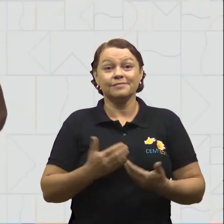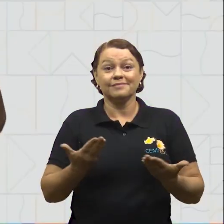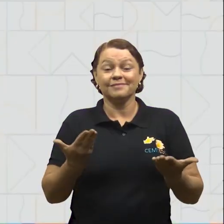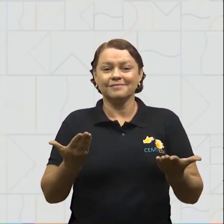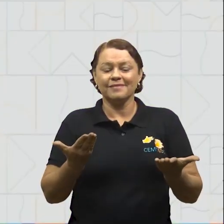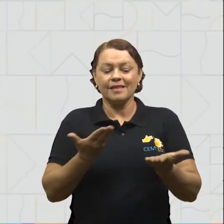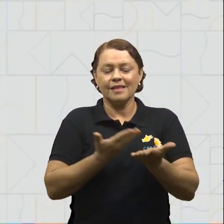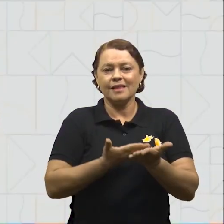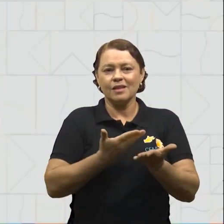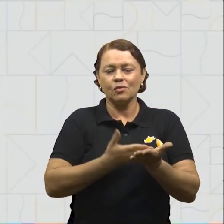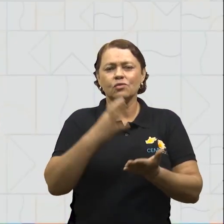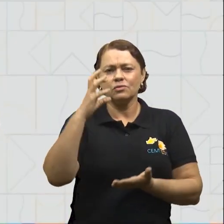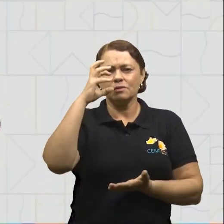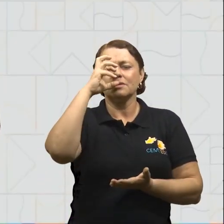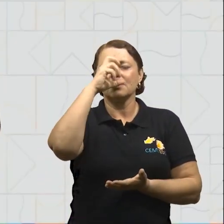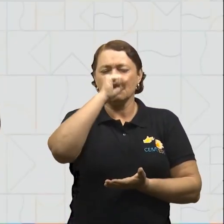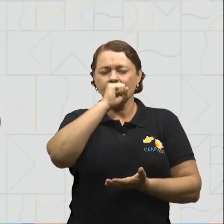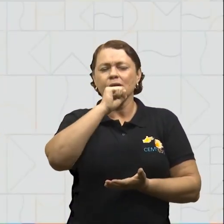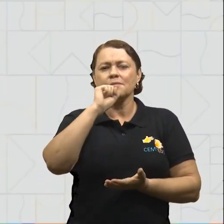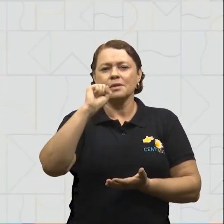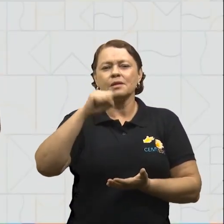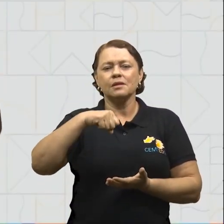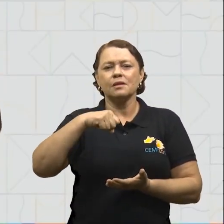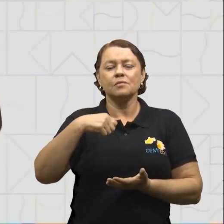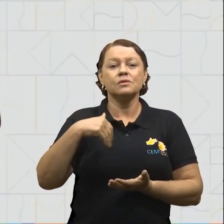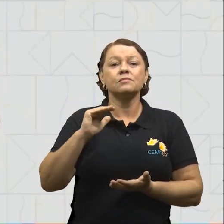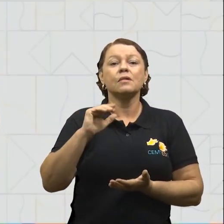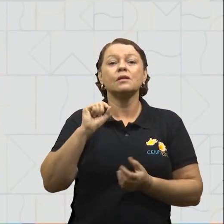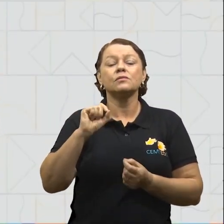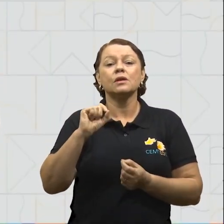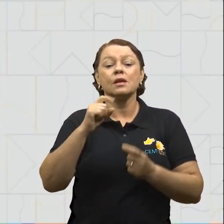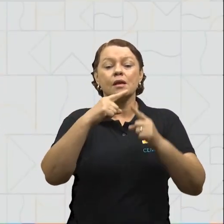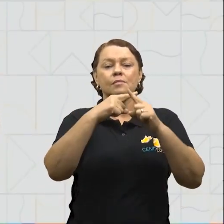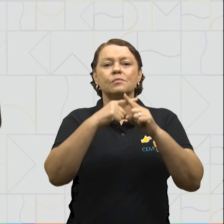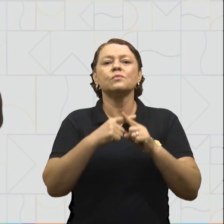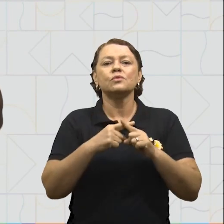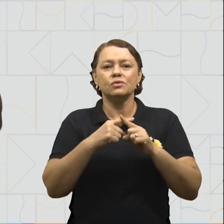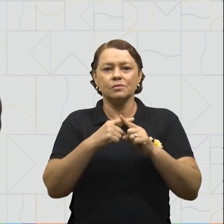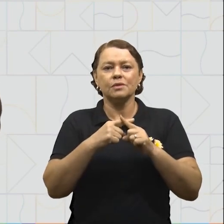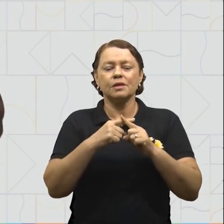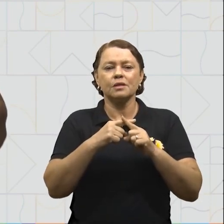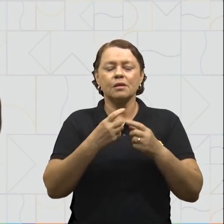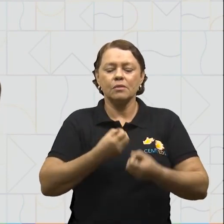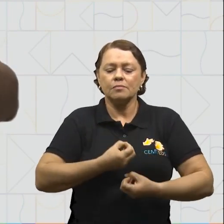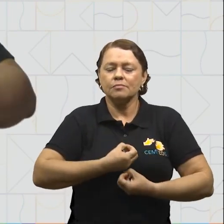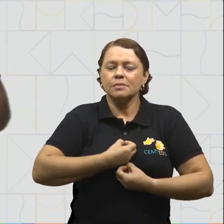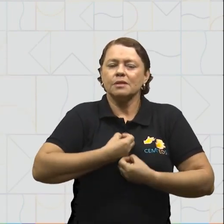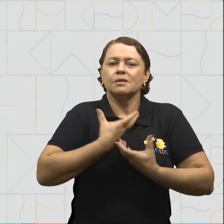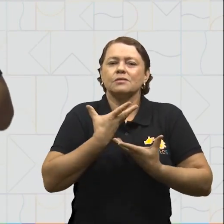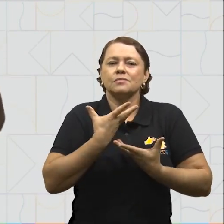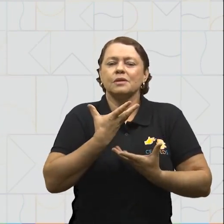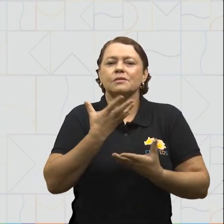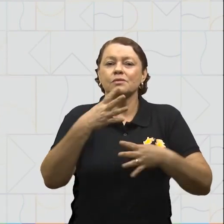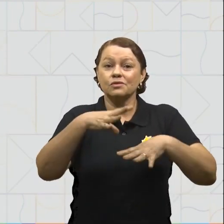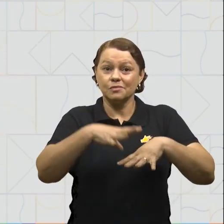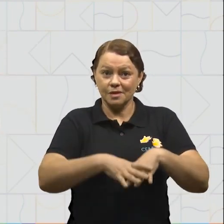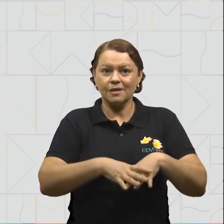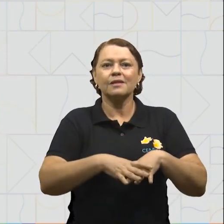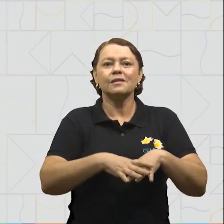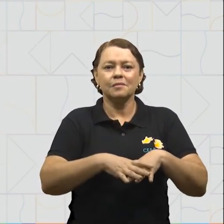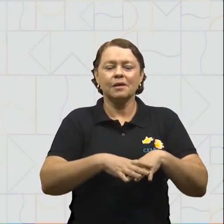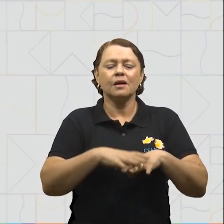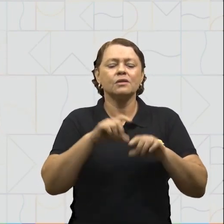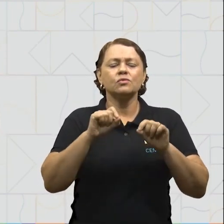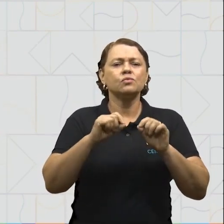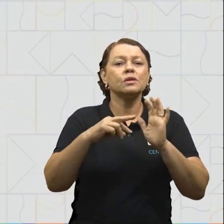e na aula de hoje aprendemos muito mais sobre a multiplicação e expressões matemáticas